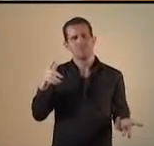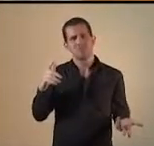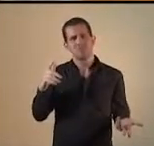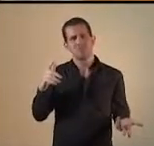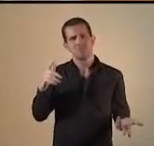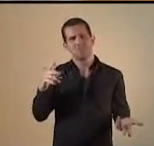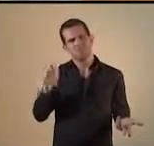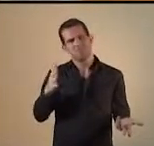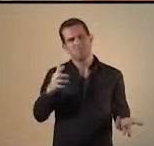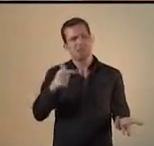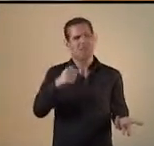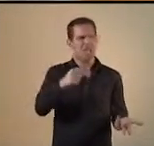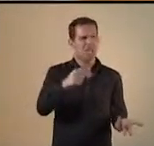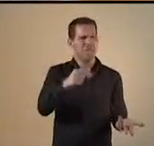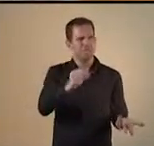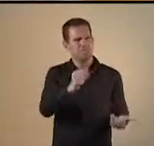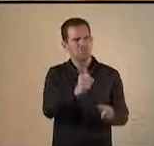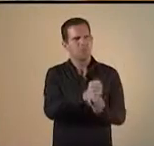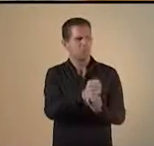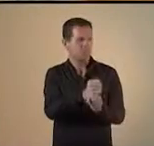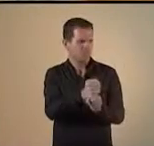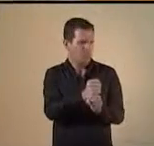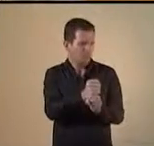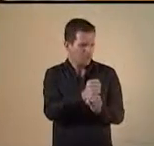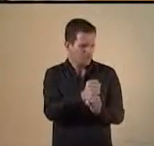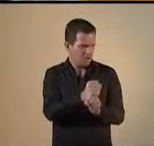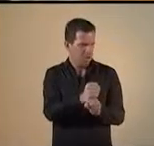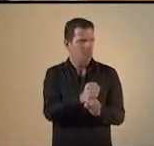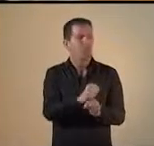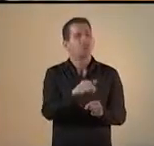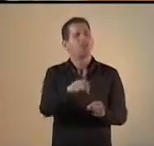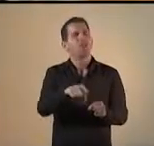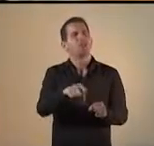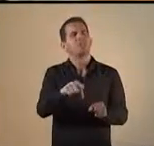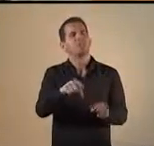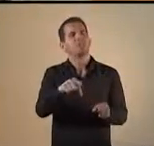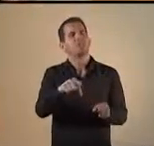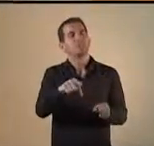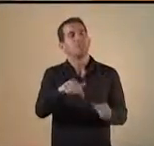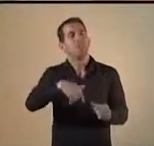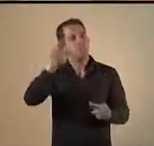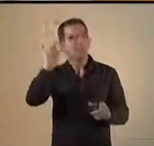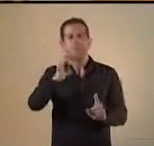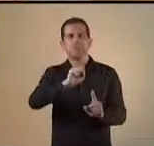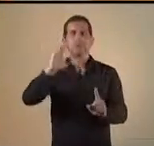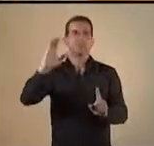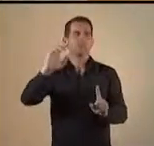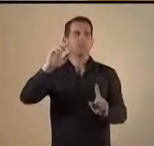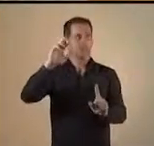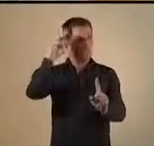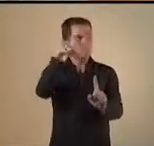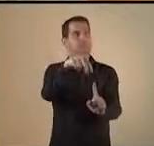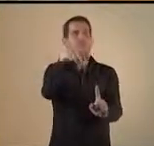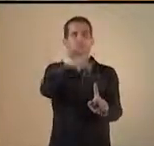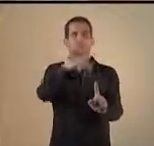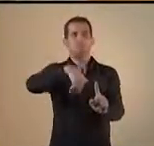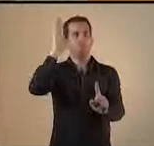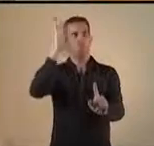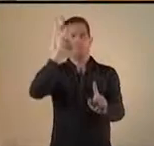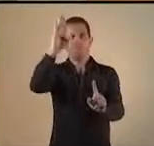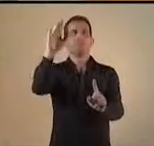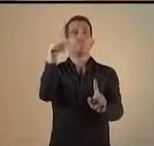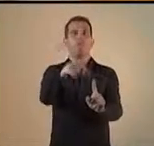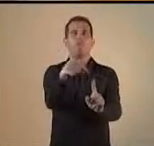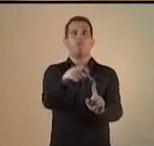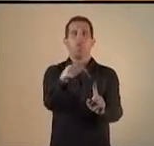digamos assim, há uns 7, 8 anos atrás, era Santa Catarina, ponto.